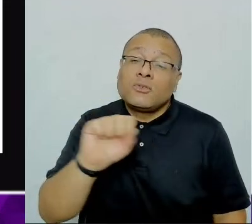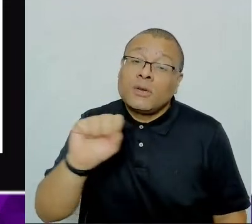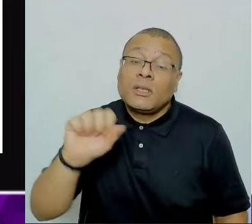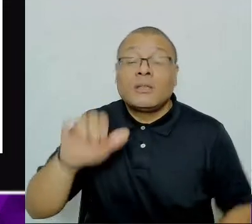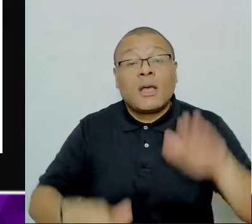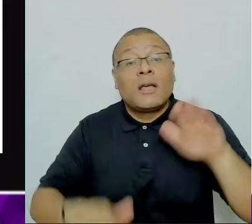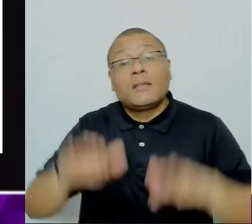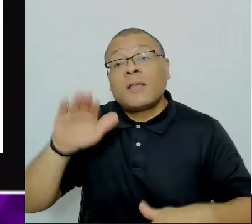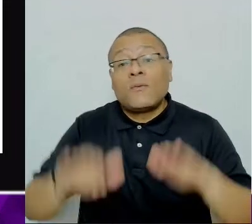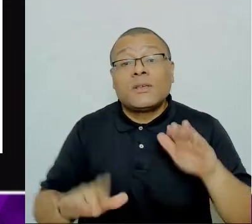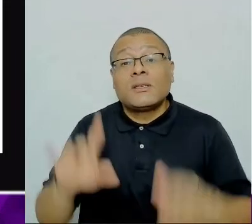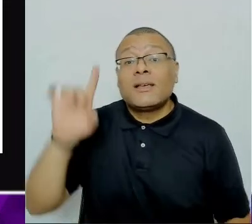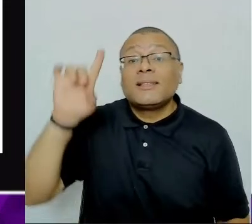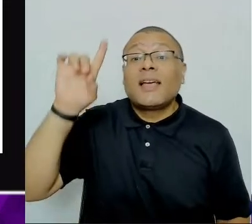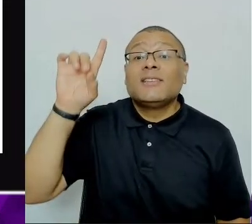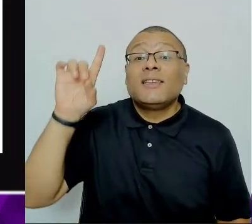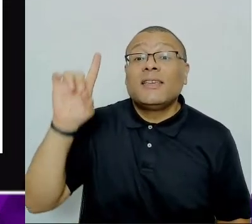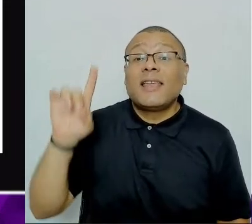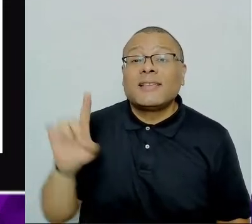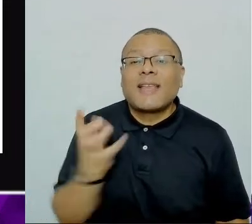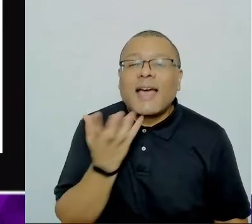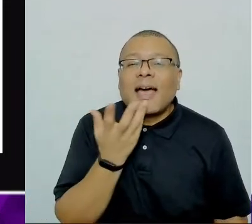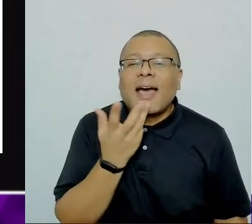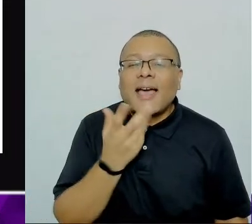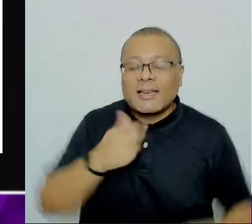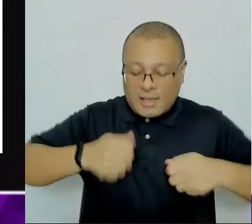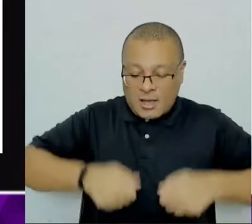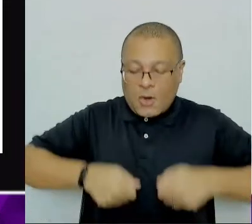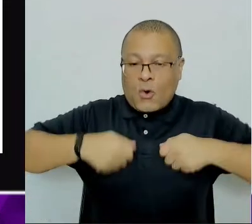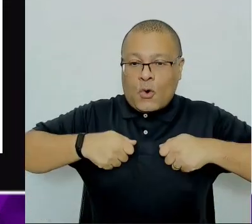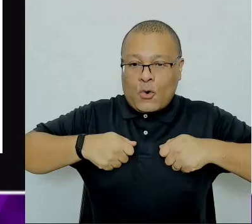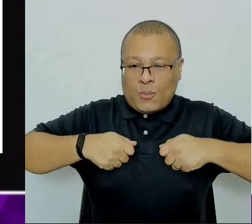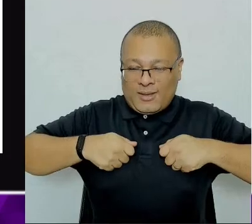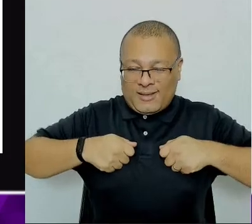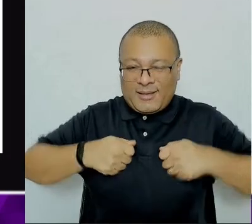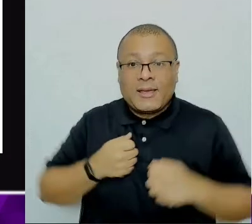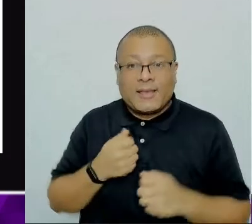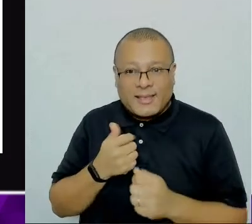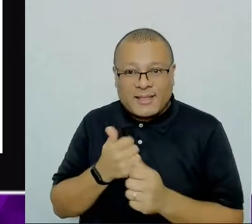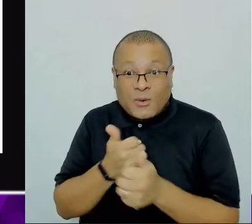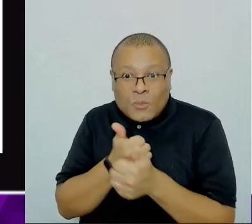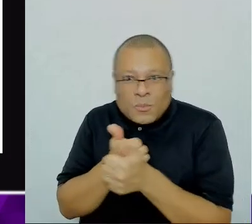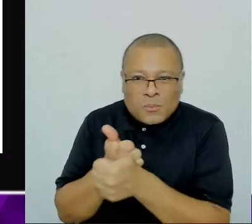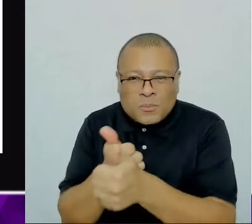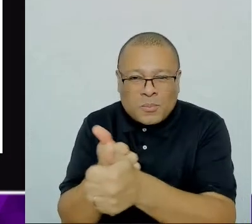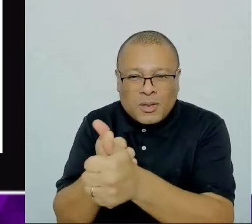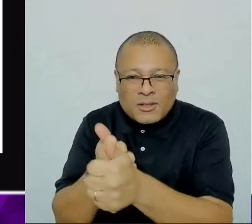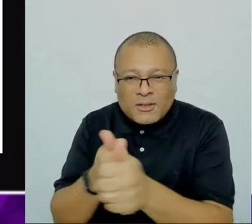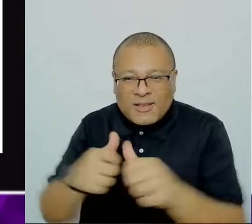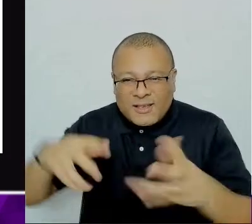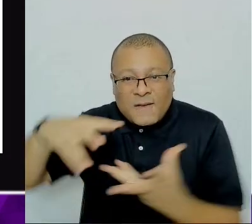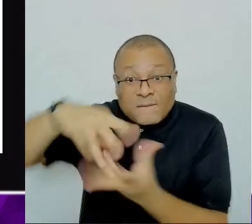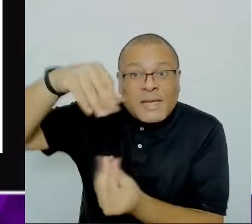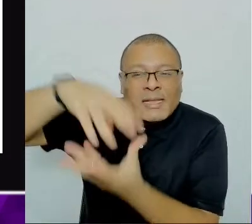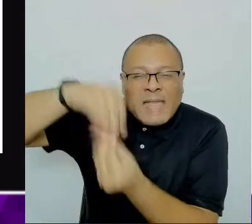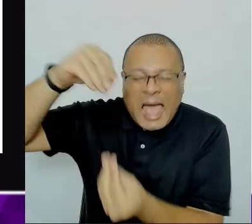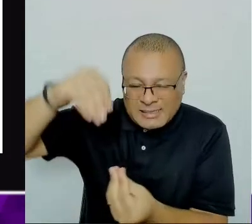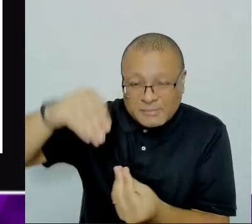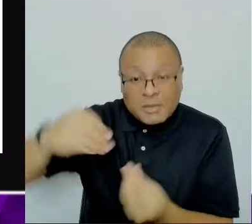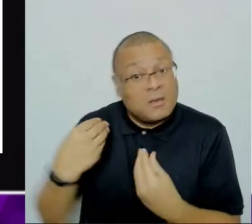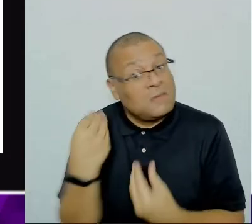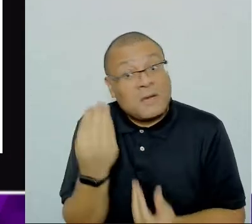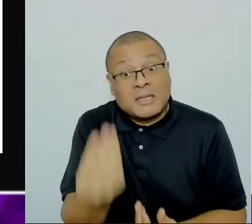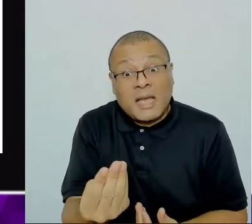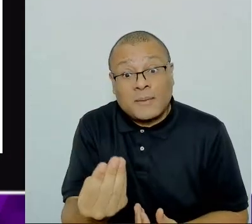da direita aqui, são as crianças vestidas de caça-fantasmas. É isso que ele vai oferecer para a pessoa.